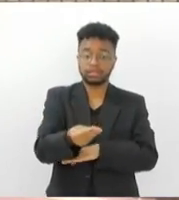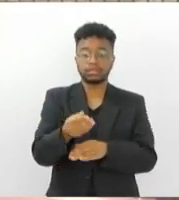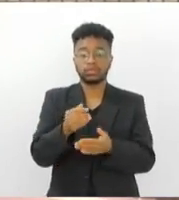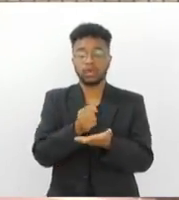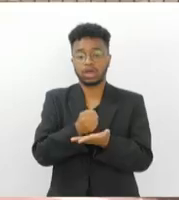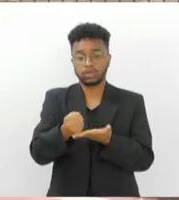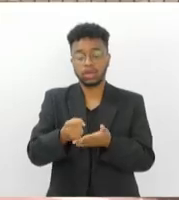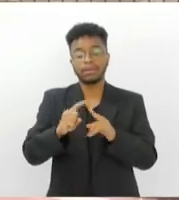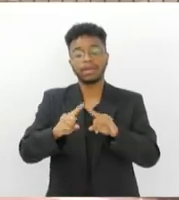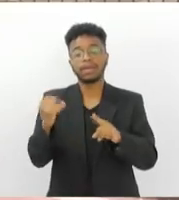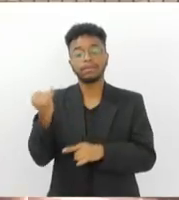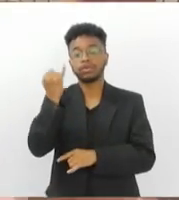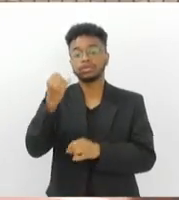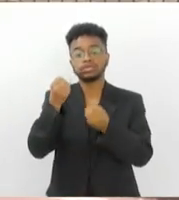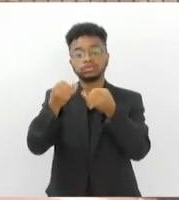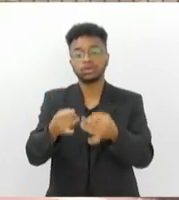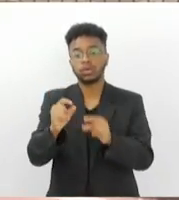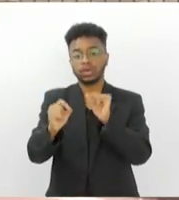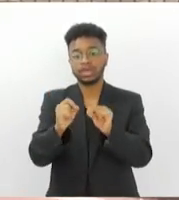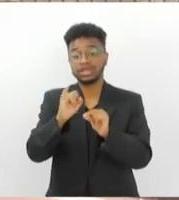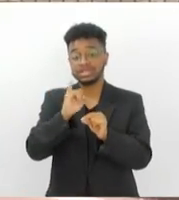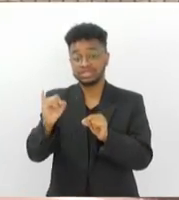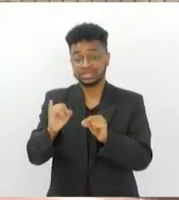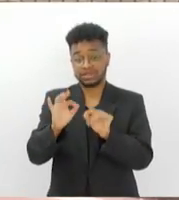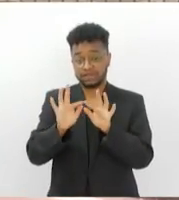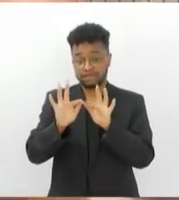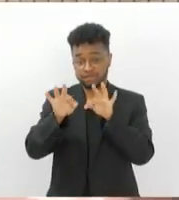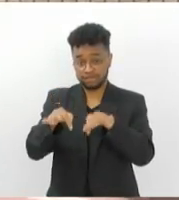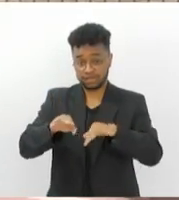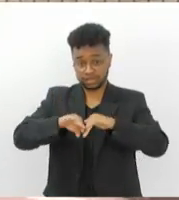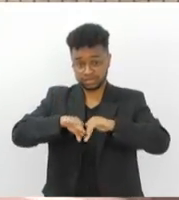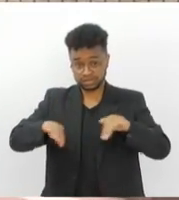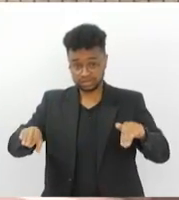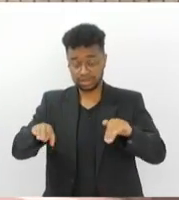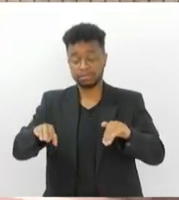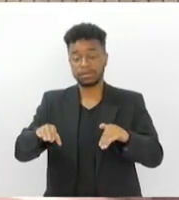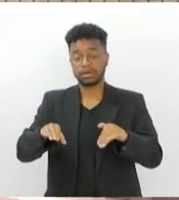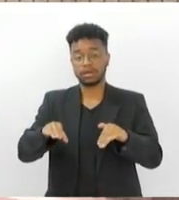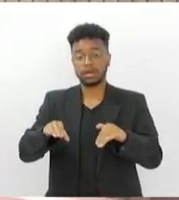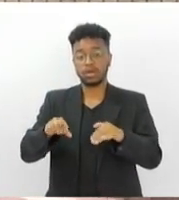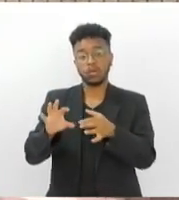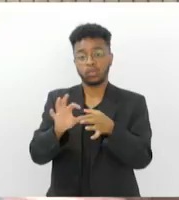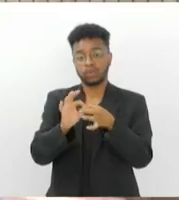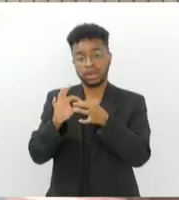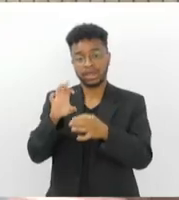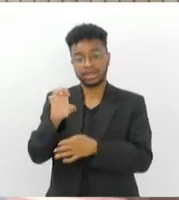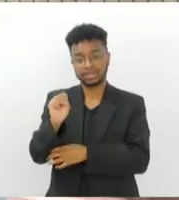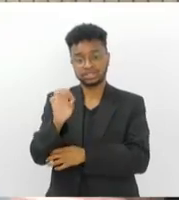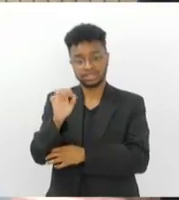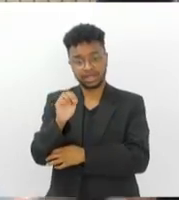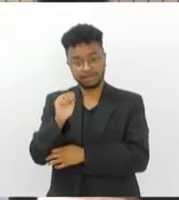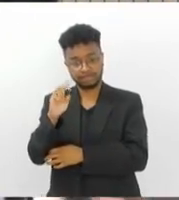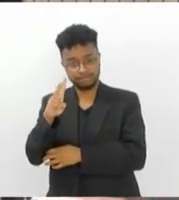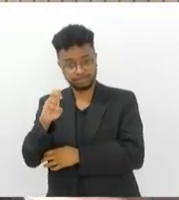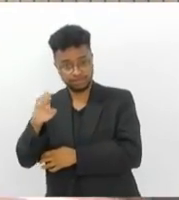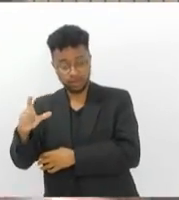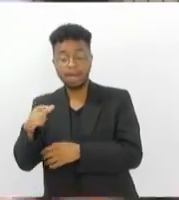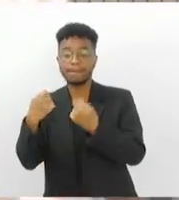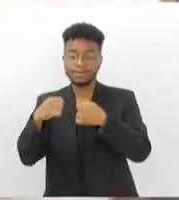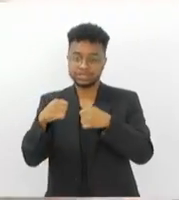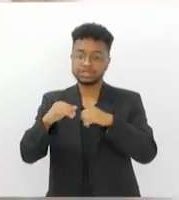importante esclarecer que diante do término de uma união estável quando há uma escritura também é necessário fazer a